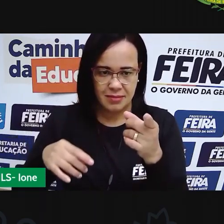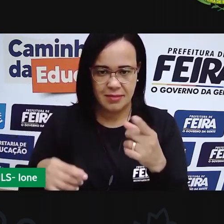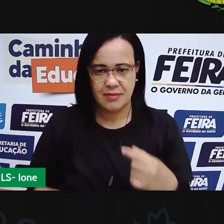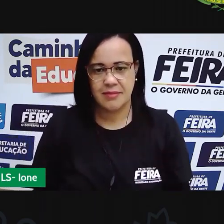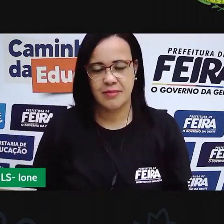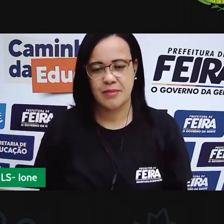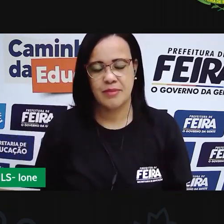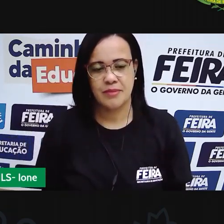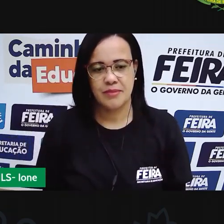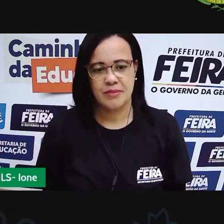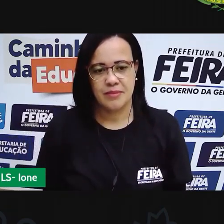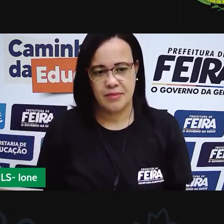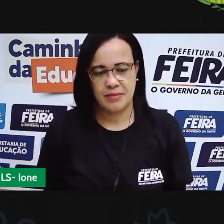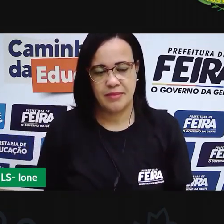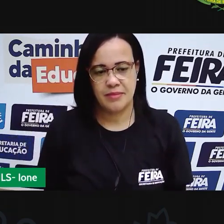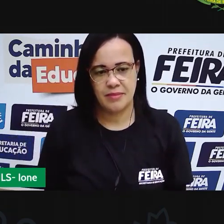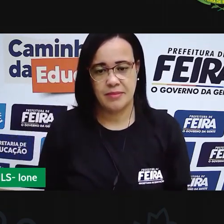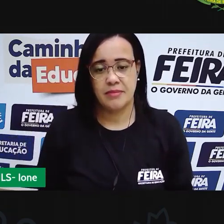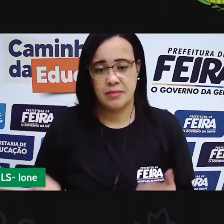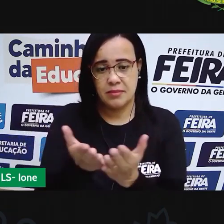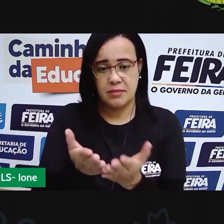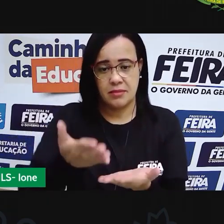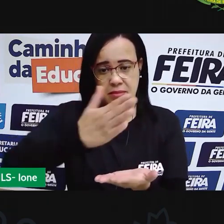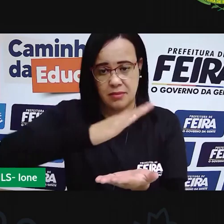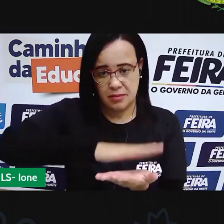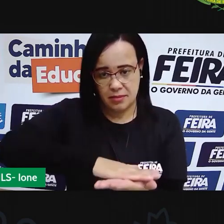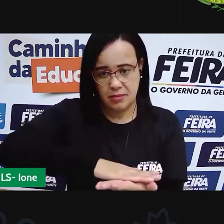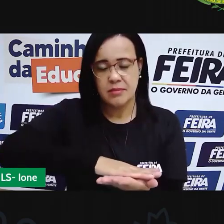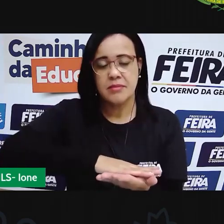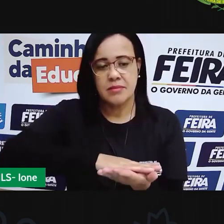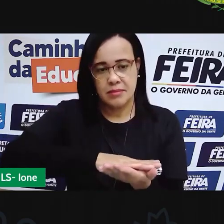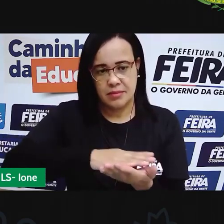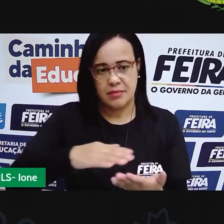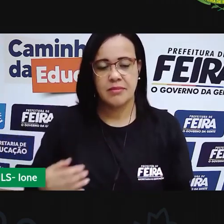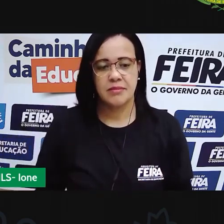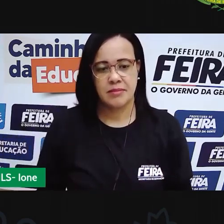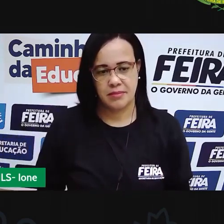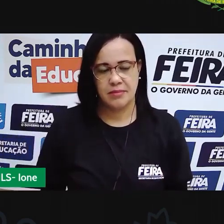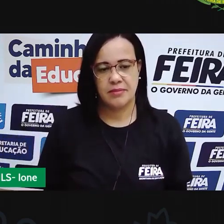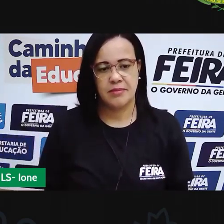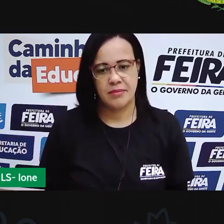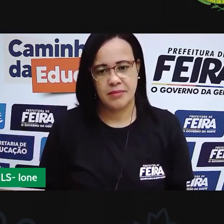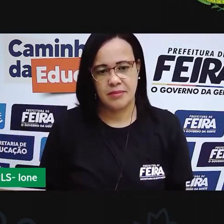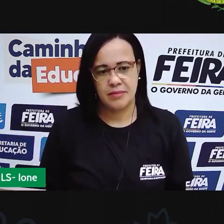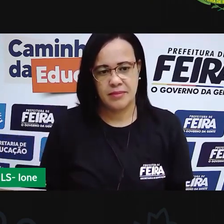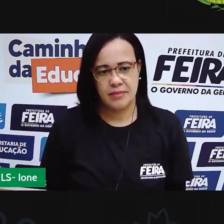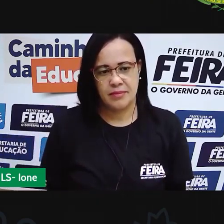pegar aqui essa ponta inferior e unir